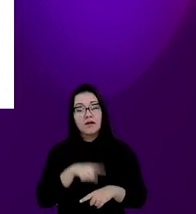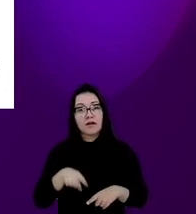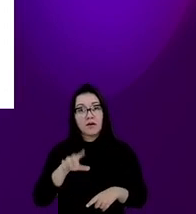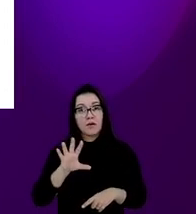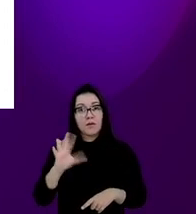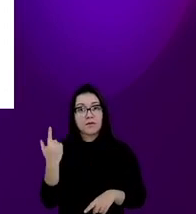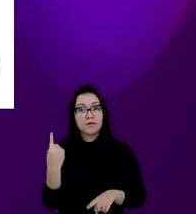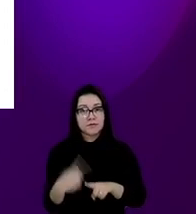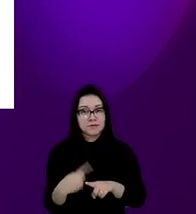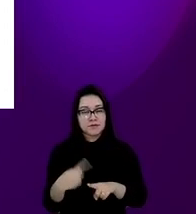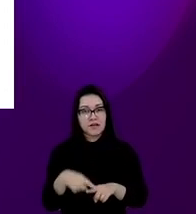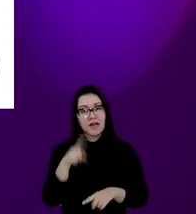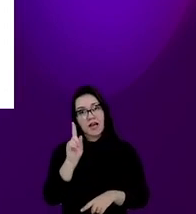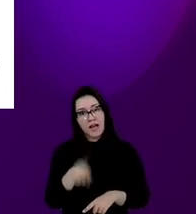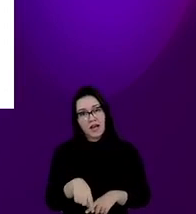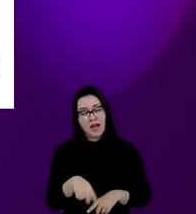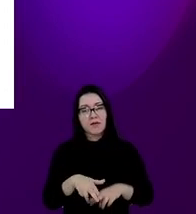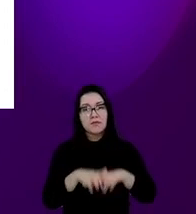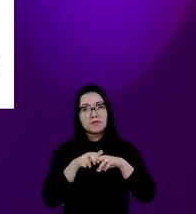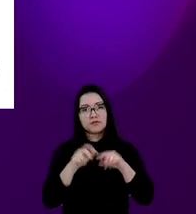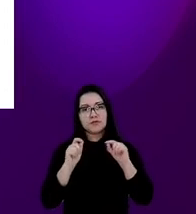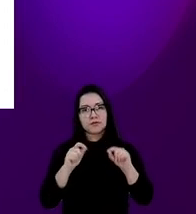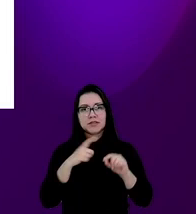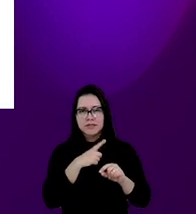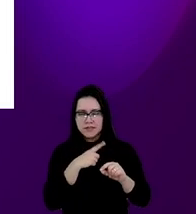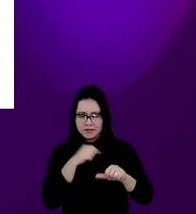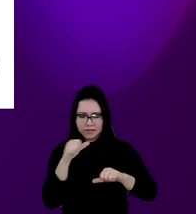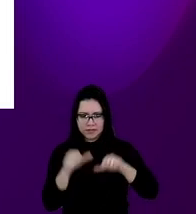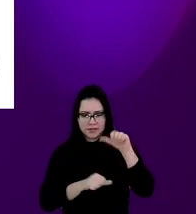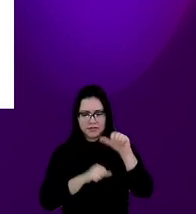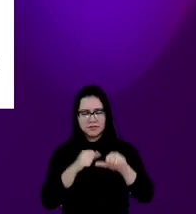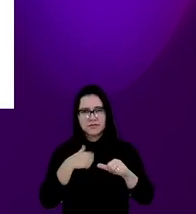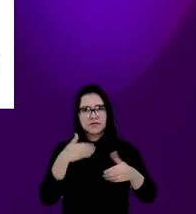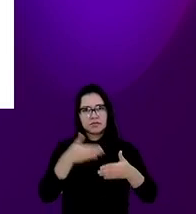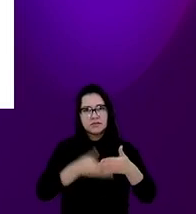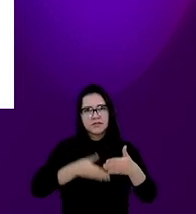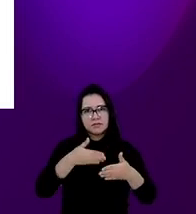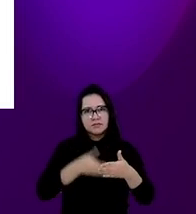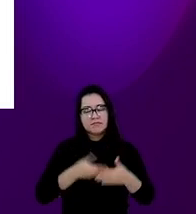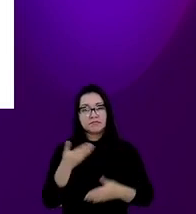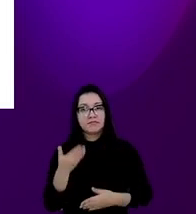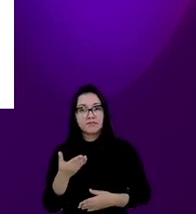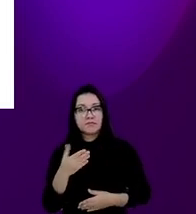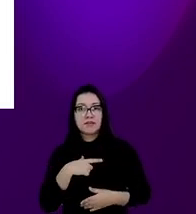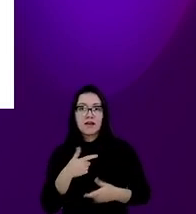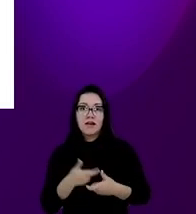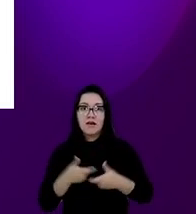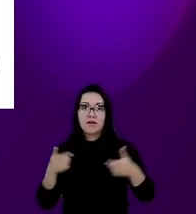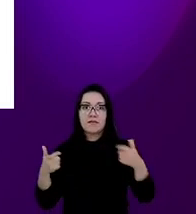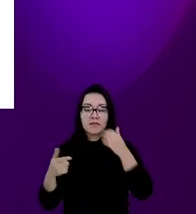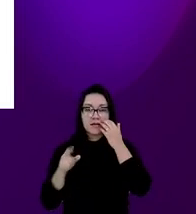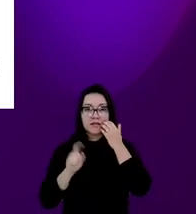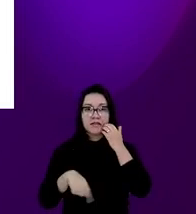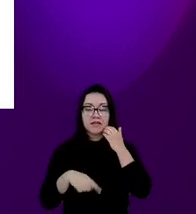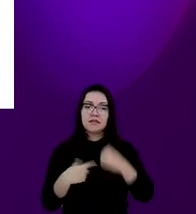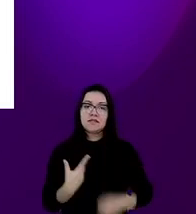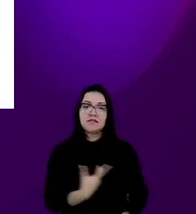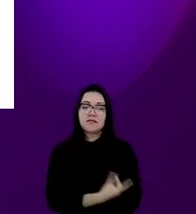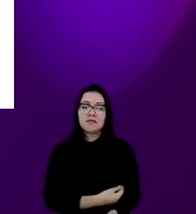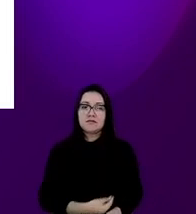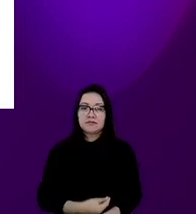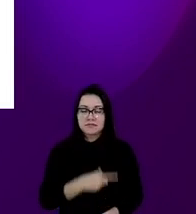Então, aparentemente, existe uma alteração da barreira hematoencefálica, com aumento da permeabilidade vascular,